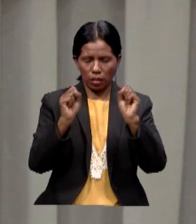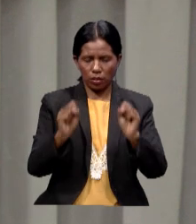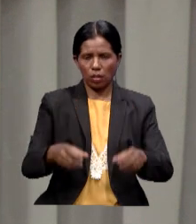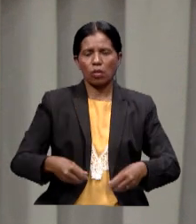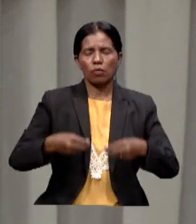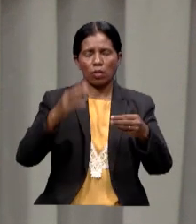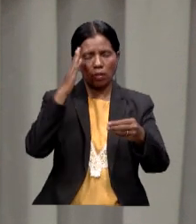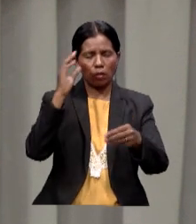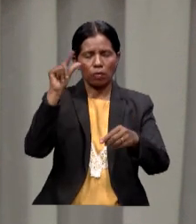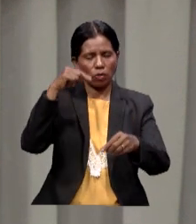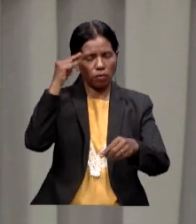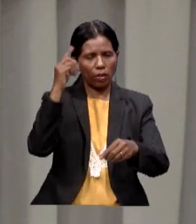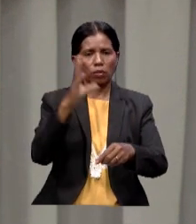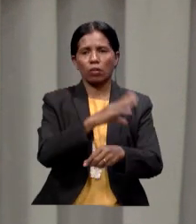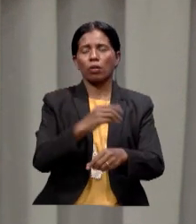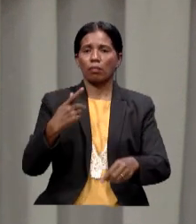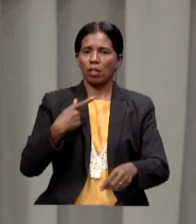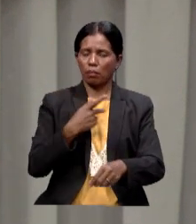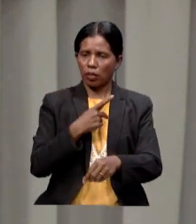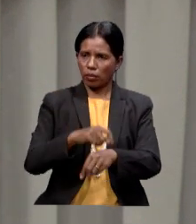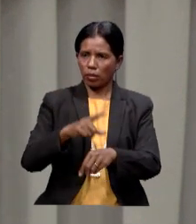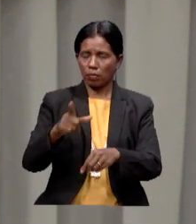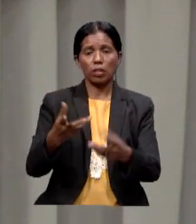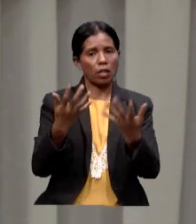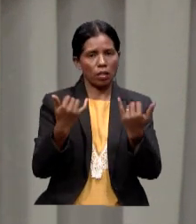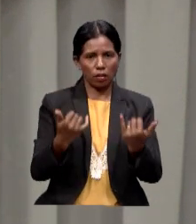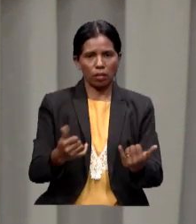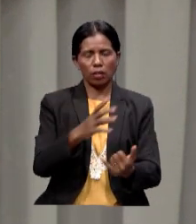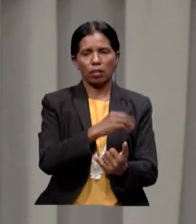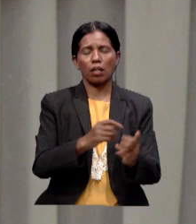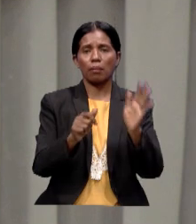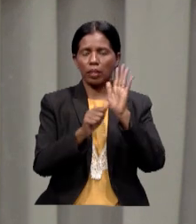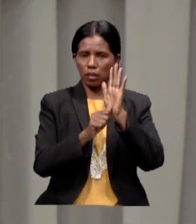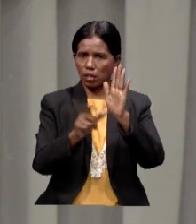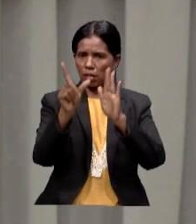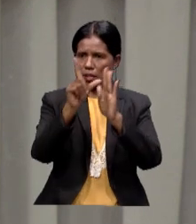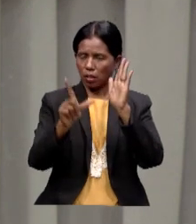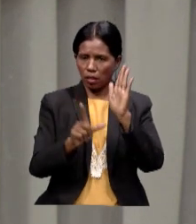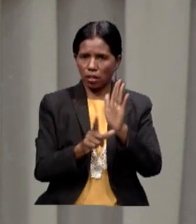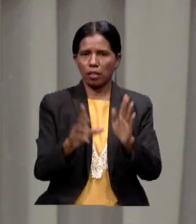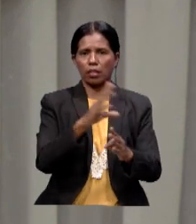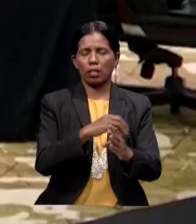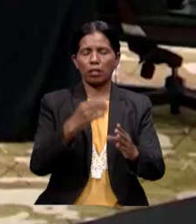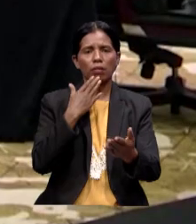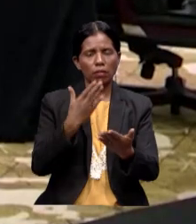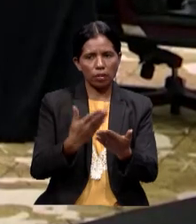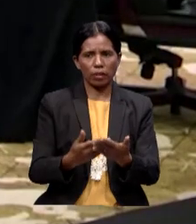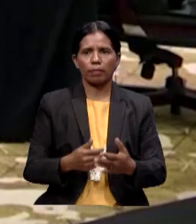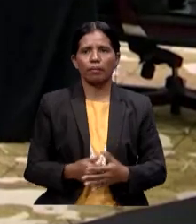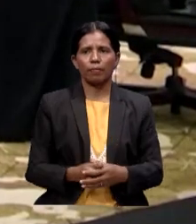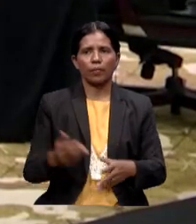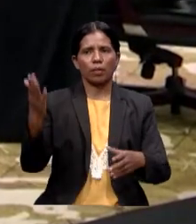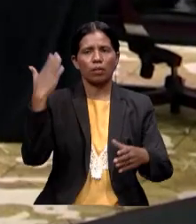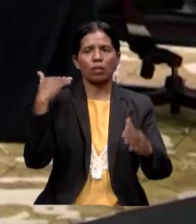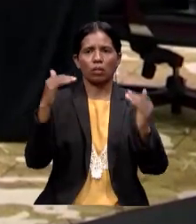nenhuma para o governo no nosso Parlamento Nacional. Pelo nosso elabora, não apresenta lei rumo, nem bem ligado à minha atividade. Antes ne